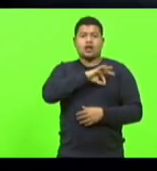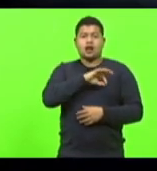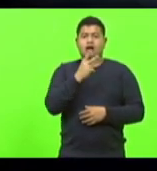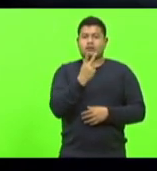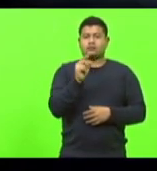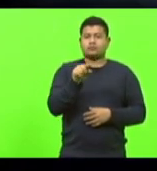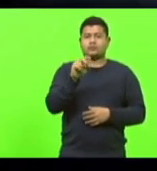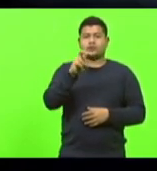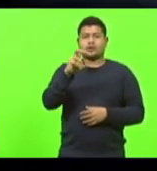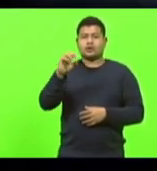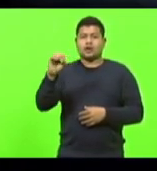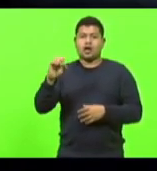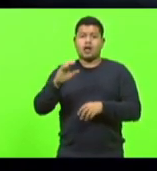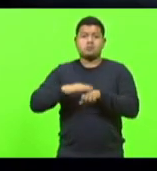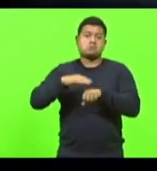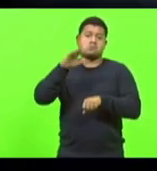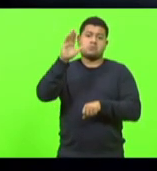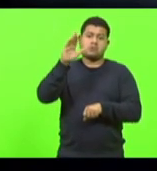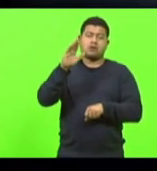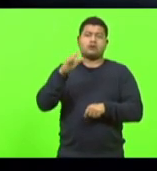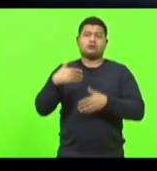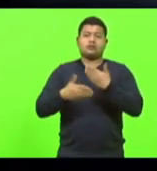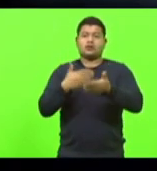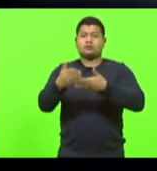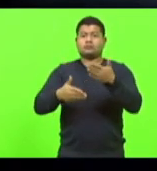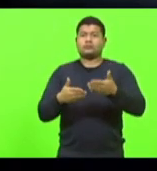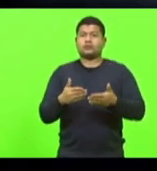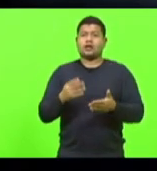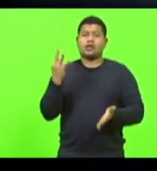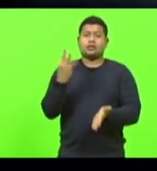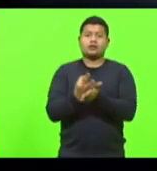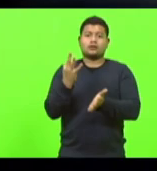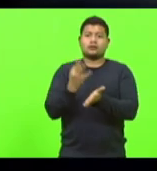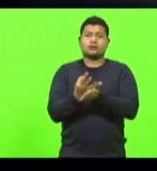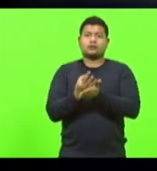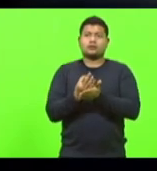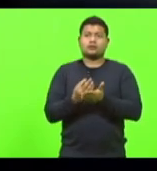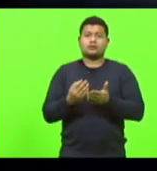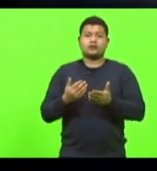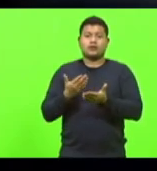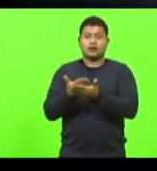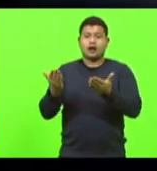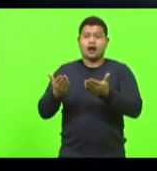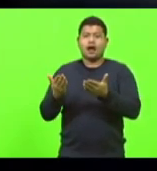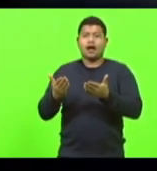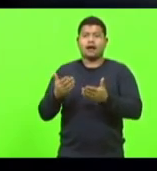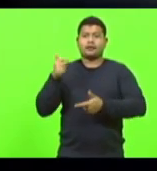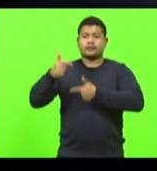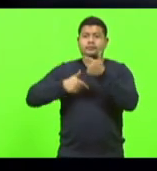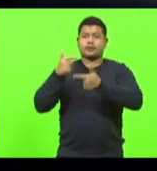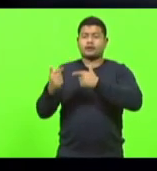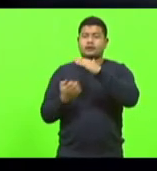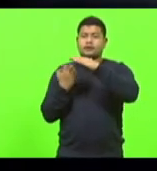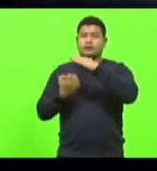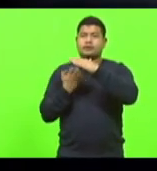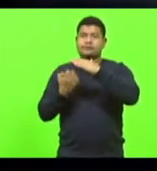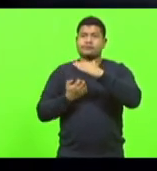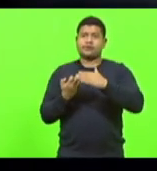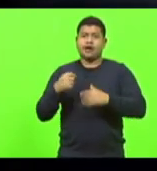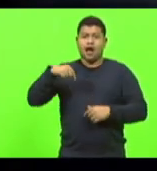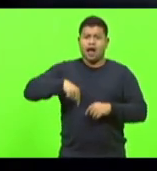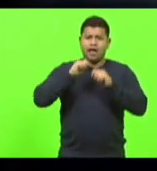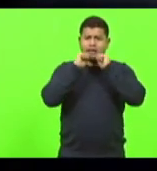amanhã depois abre a porteira para tá chato também o servidor da iniciativa privada Claro não aqui para a assembleia